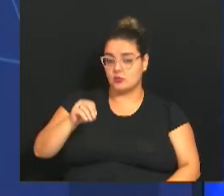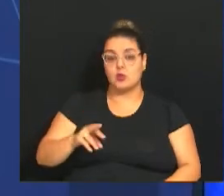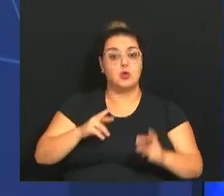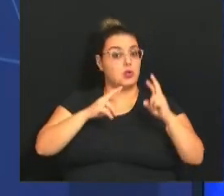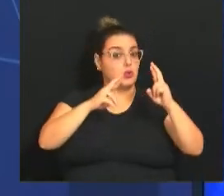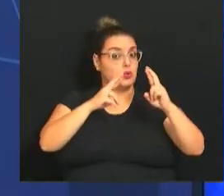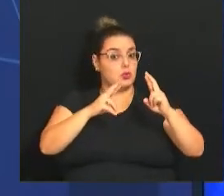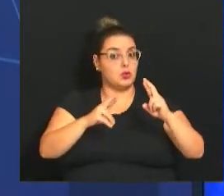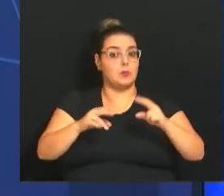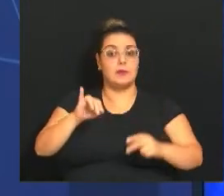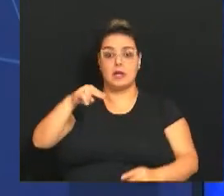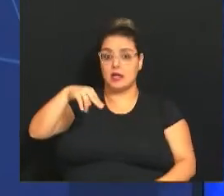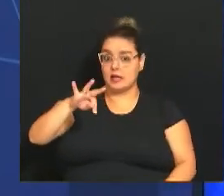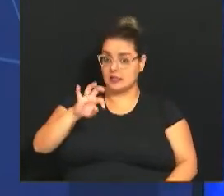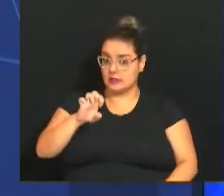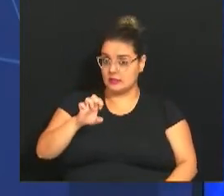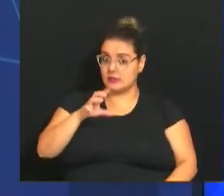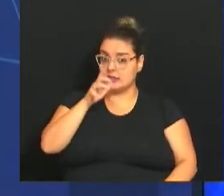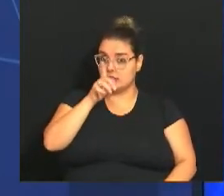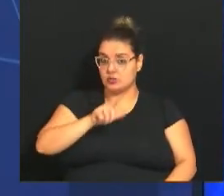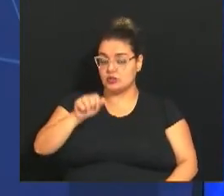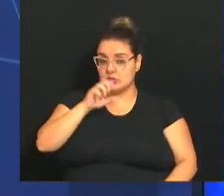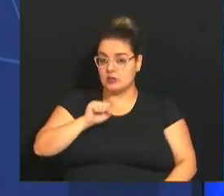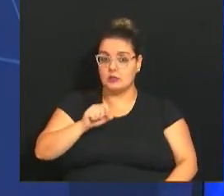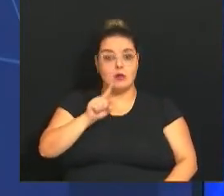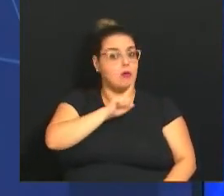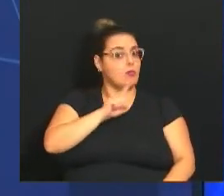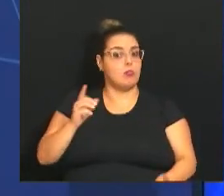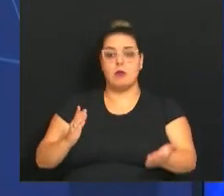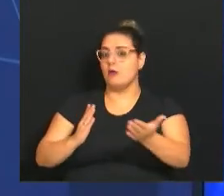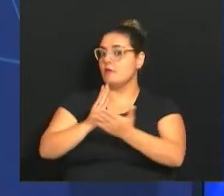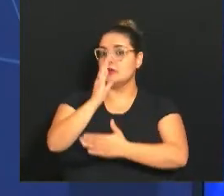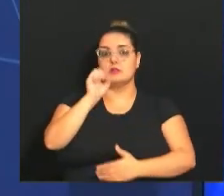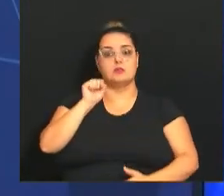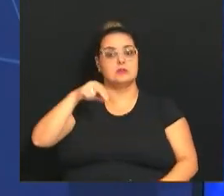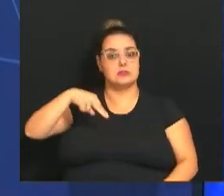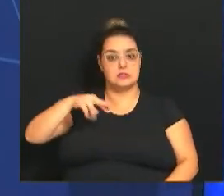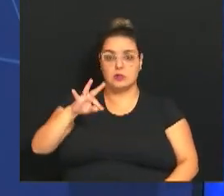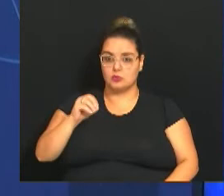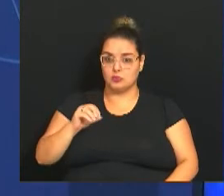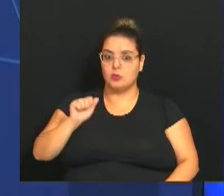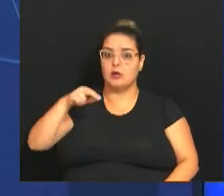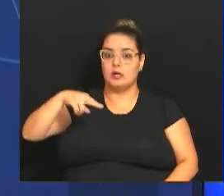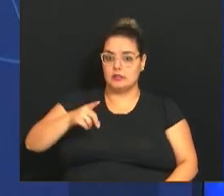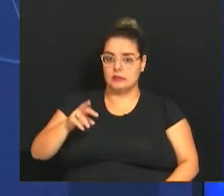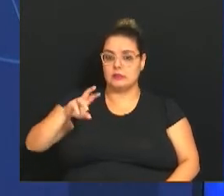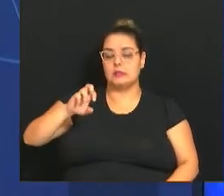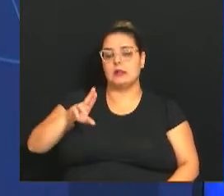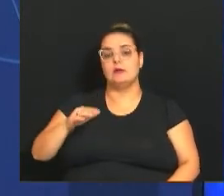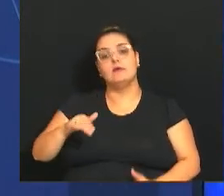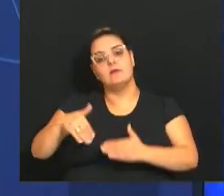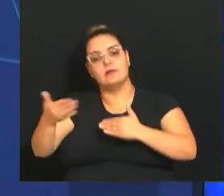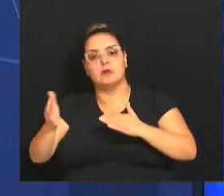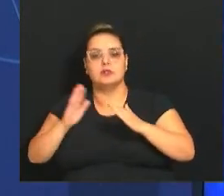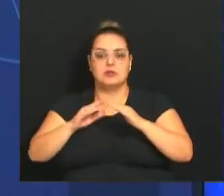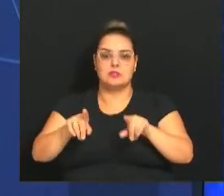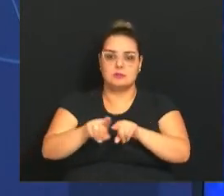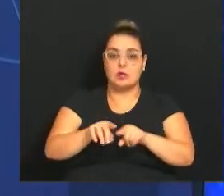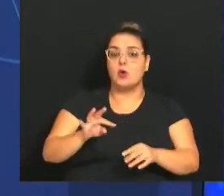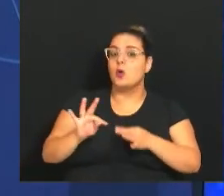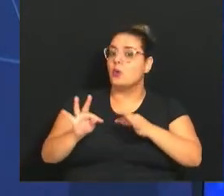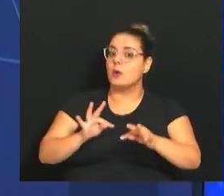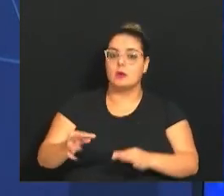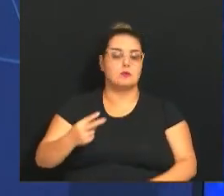de Limeira não ganhar do Santo André fora de casa. O técnico Daniel Paulista não pode contar com o